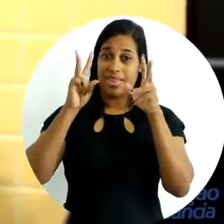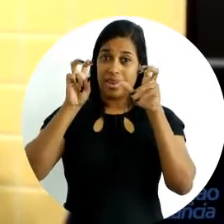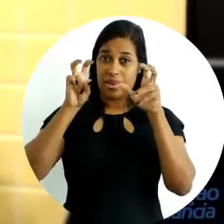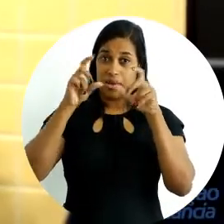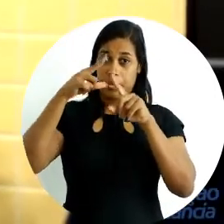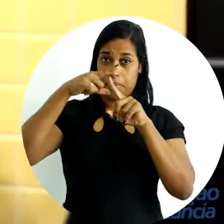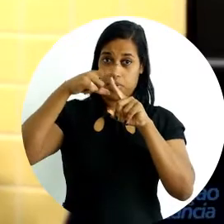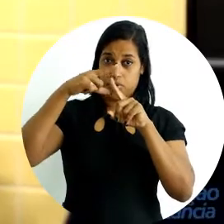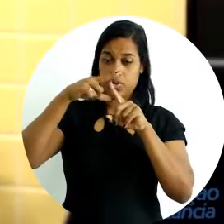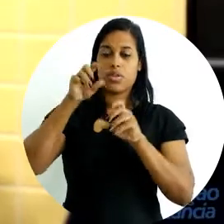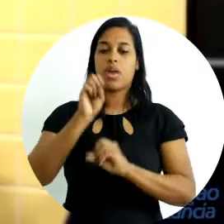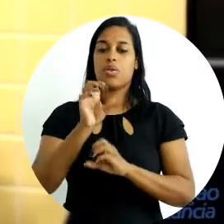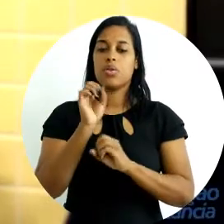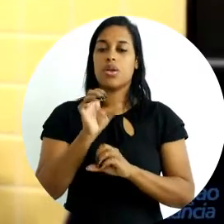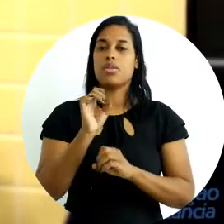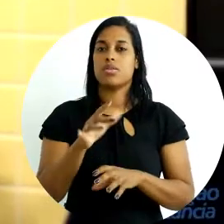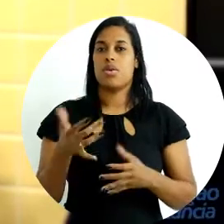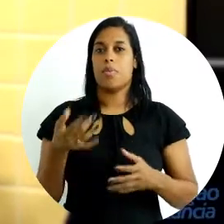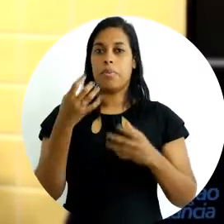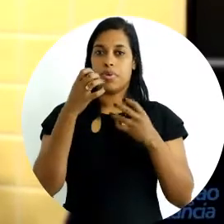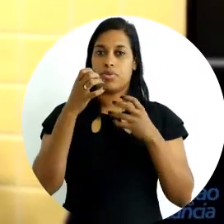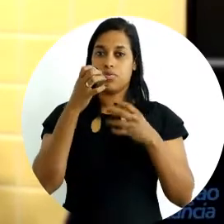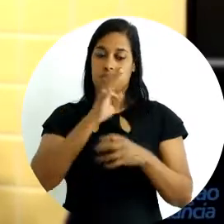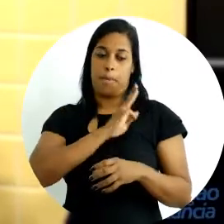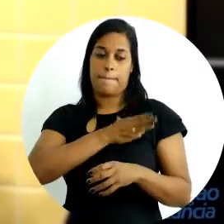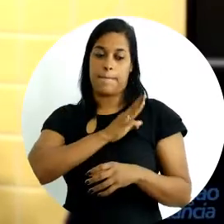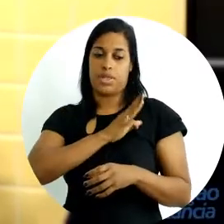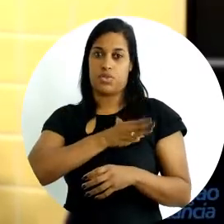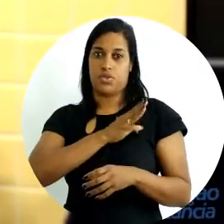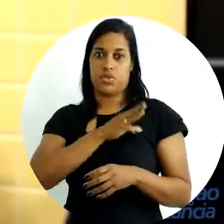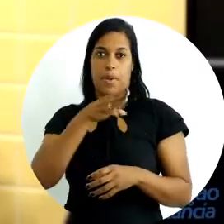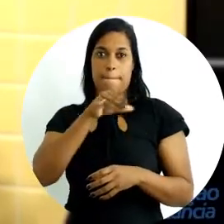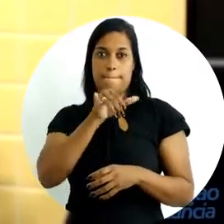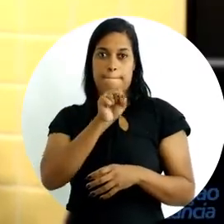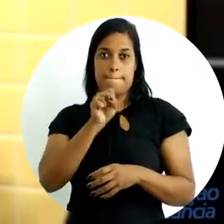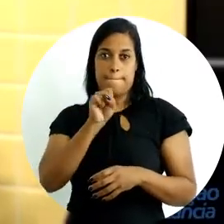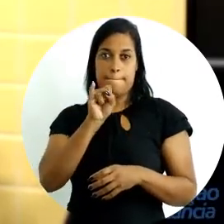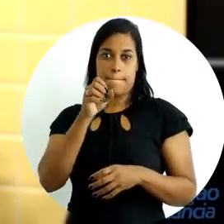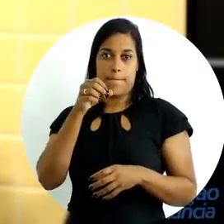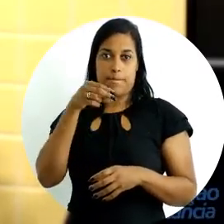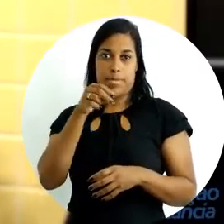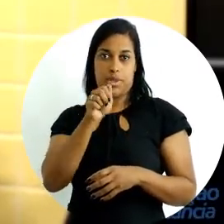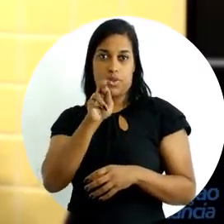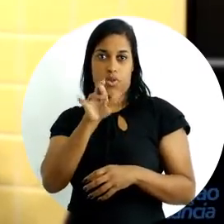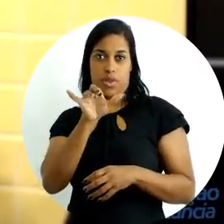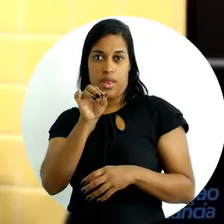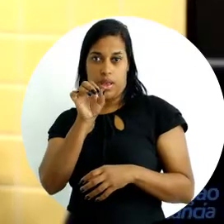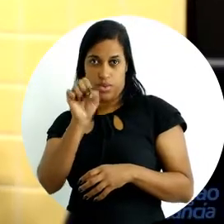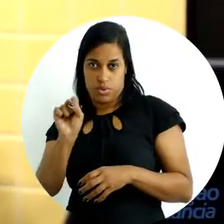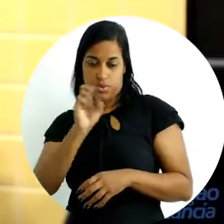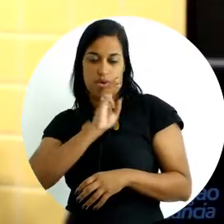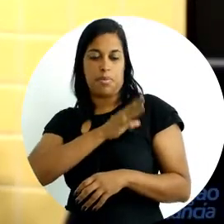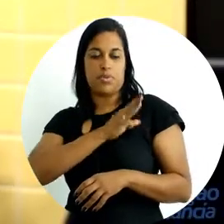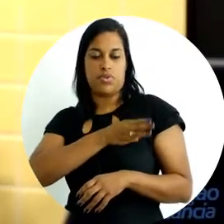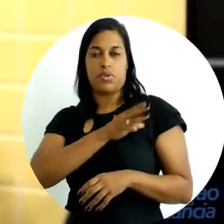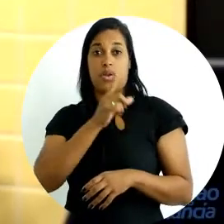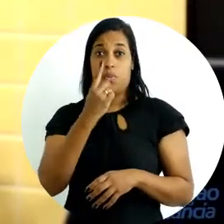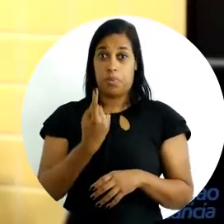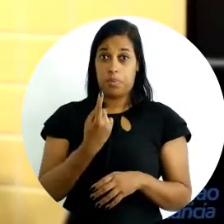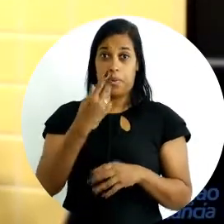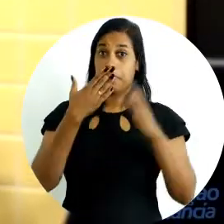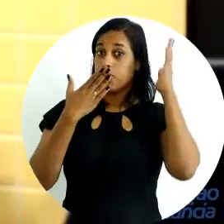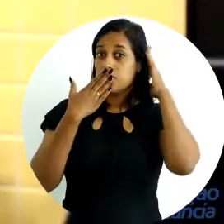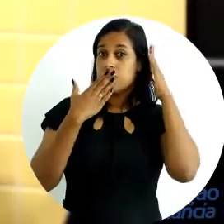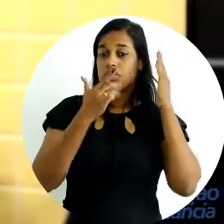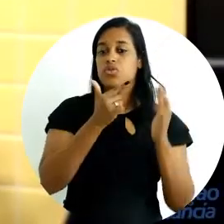de educação praticados pelos missionários, uma para os indígenas e outra para os filhos